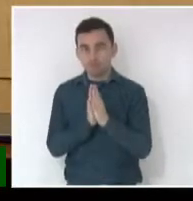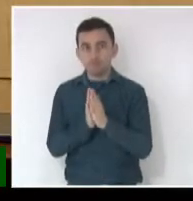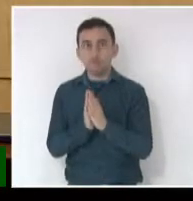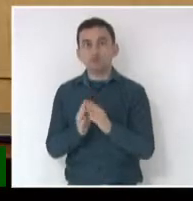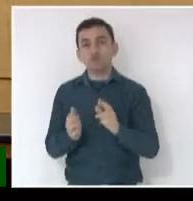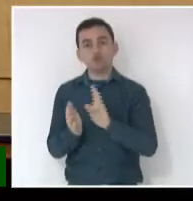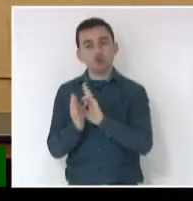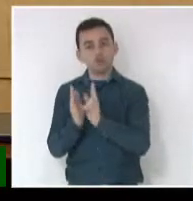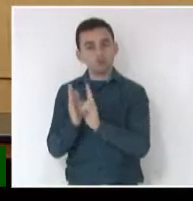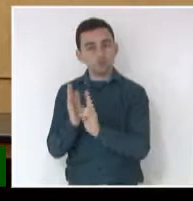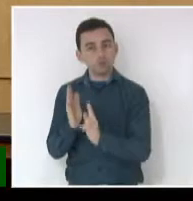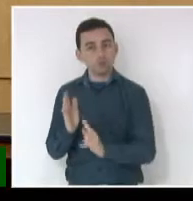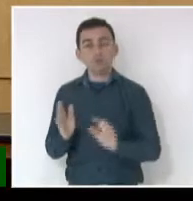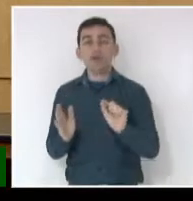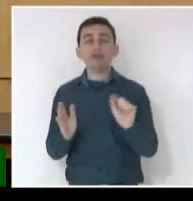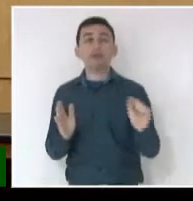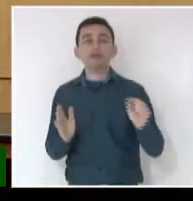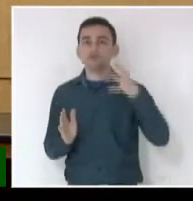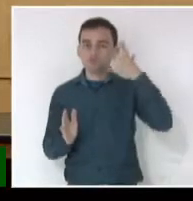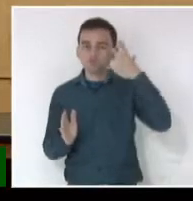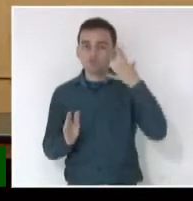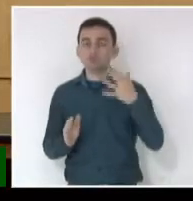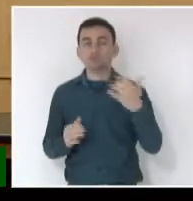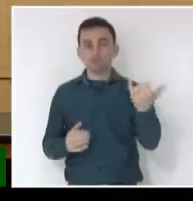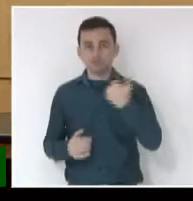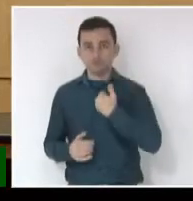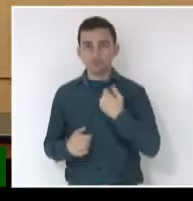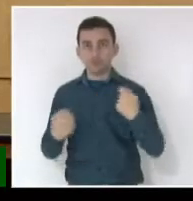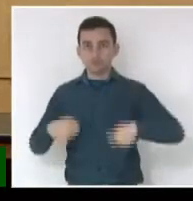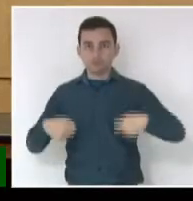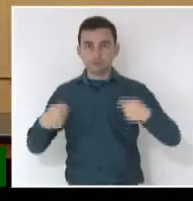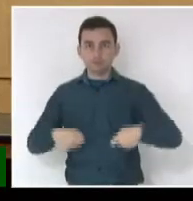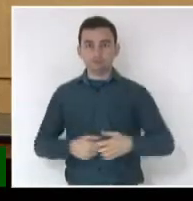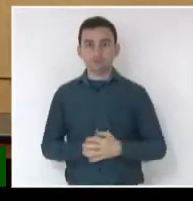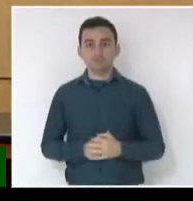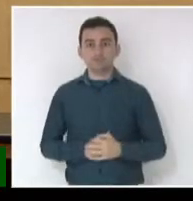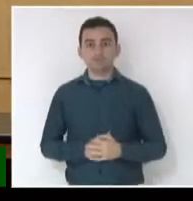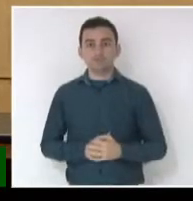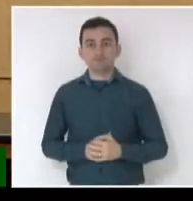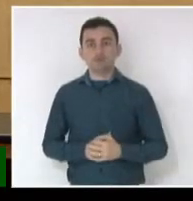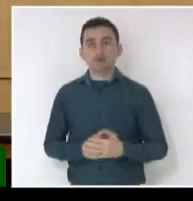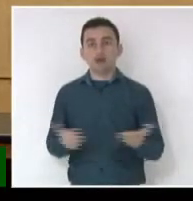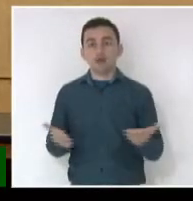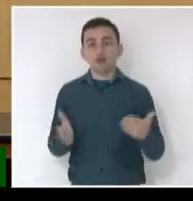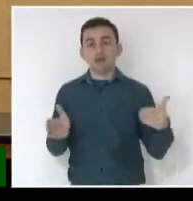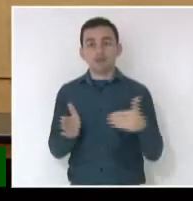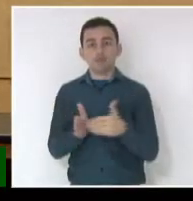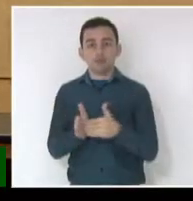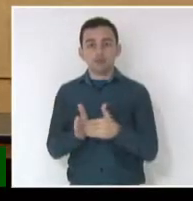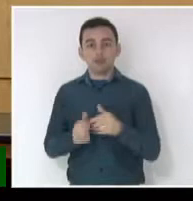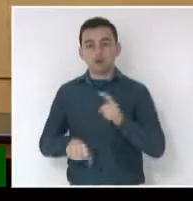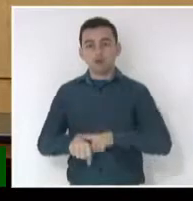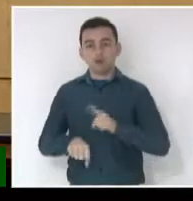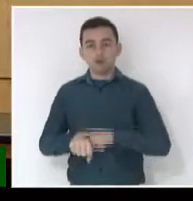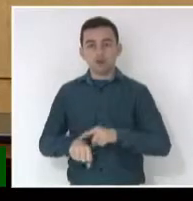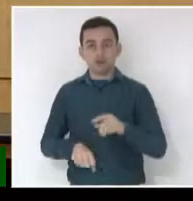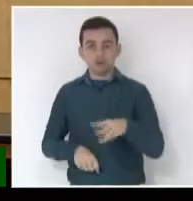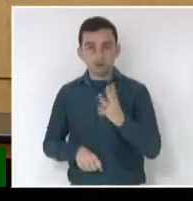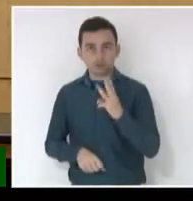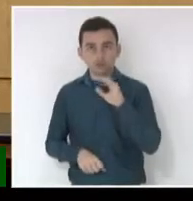o espaço do tempo. Agora, com a palavra, até às 15 horas, portanto, já